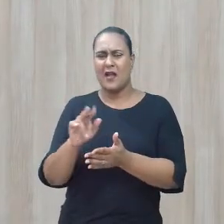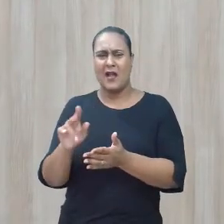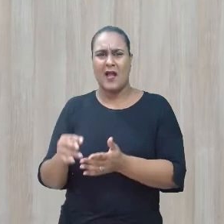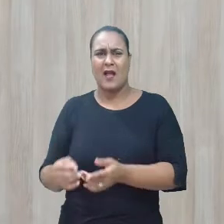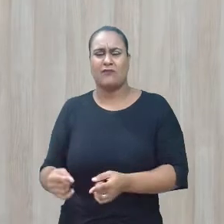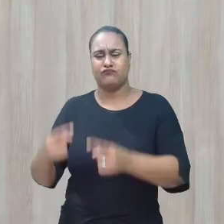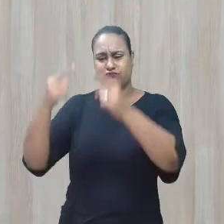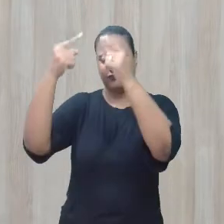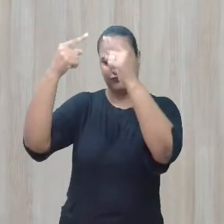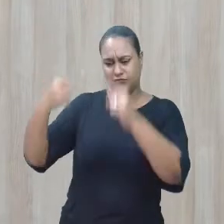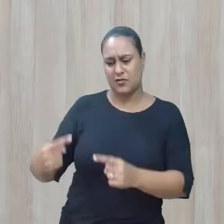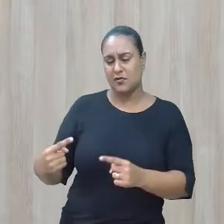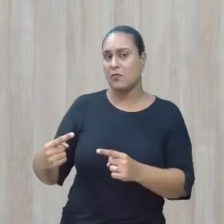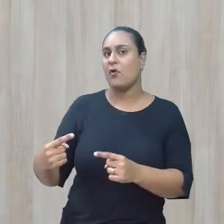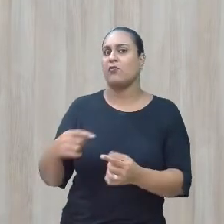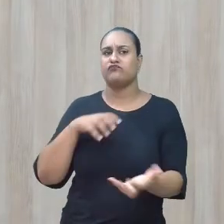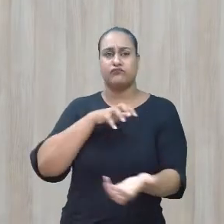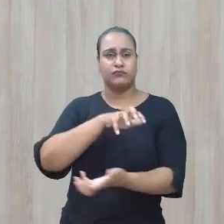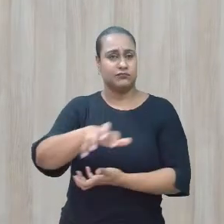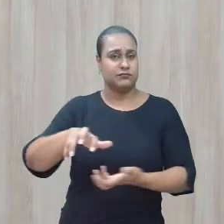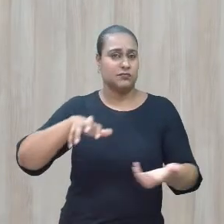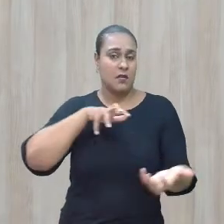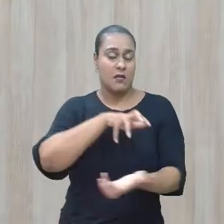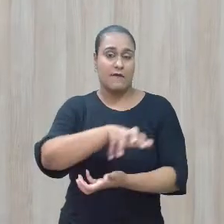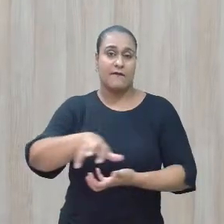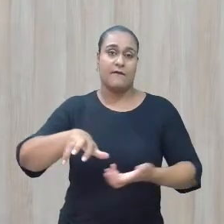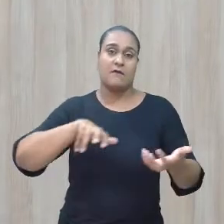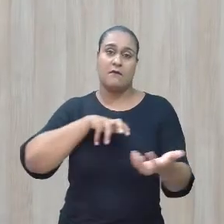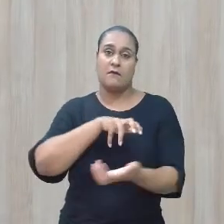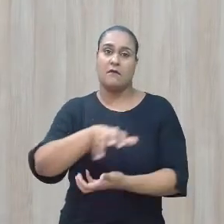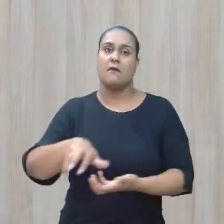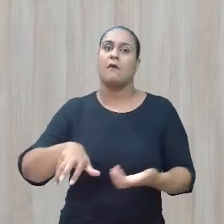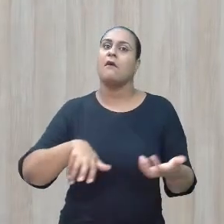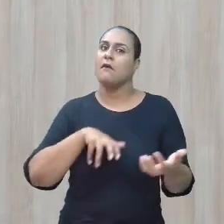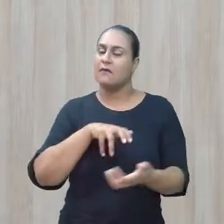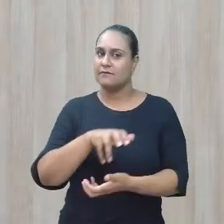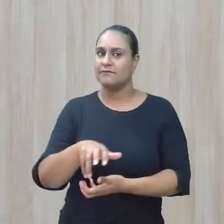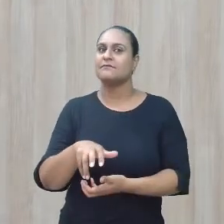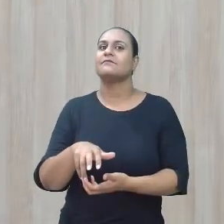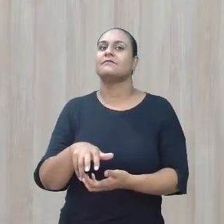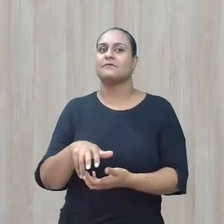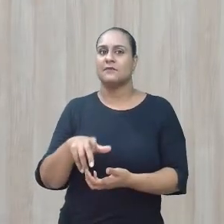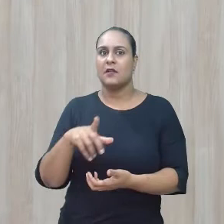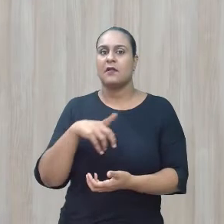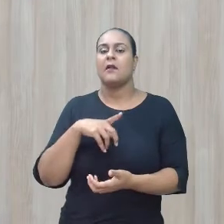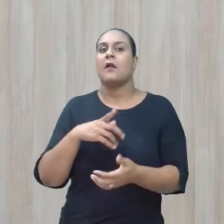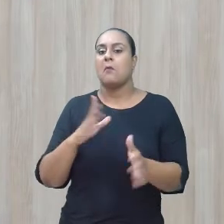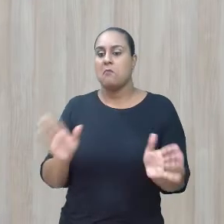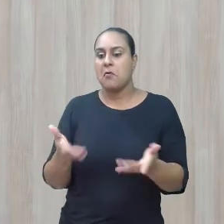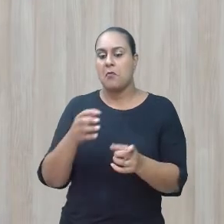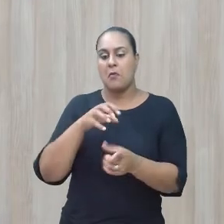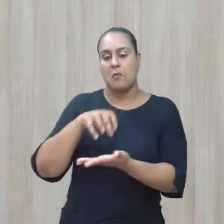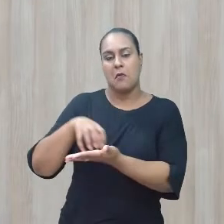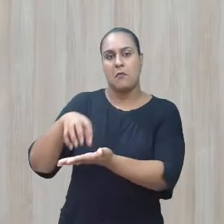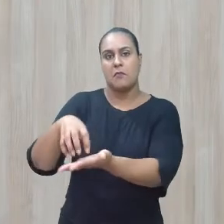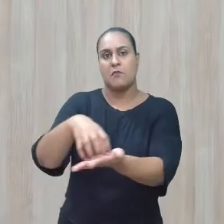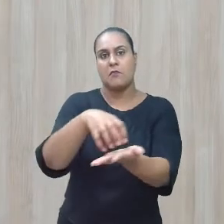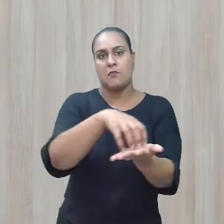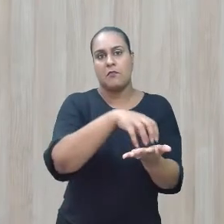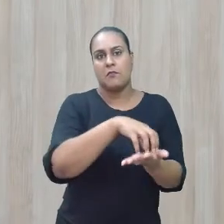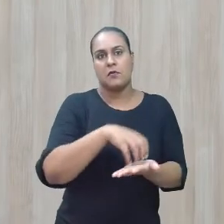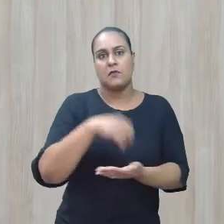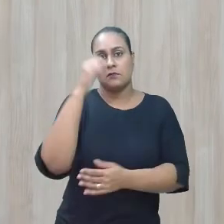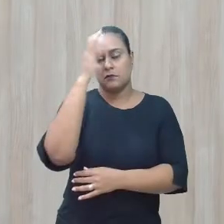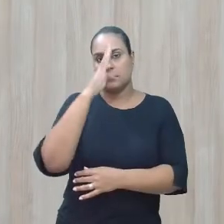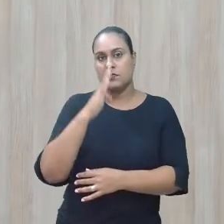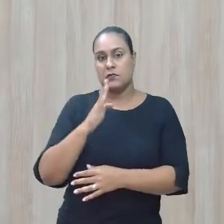disputas, uma série de revoltas, né, que acabaram, né, mobilizando vários setores da sociedade brasileira. Então, quando a gente fala do